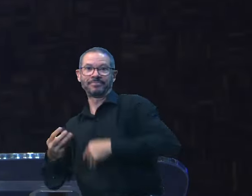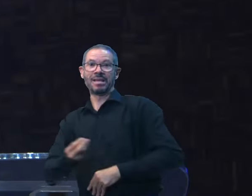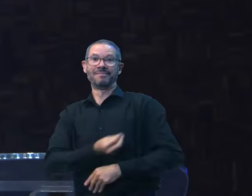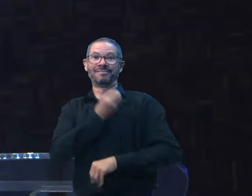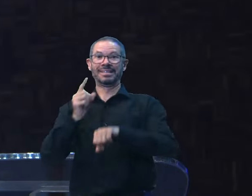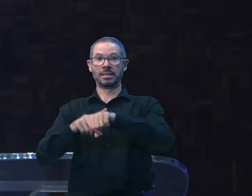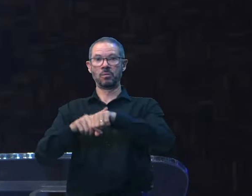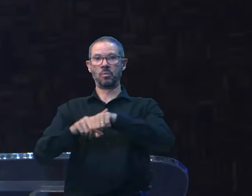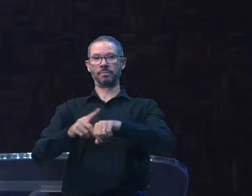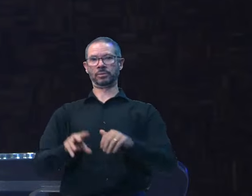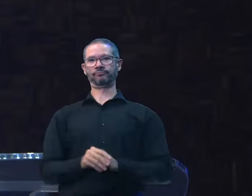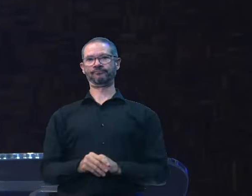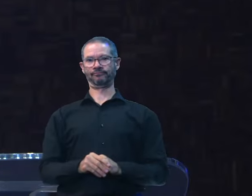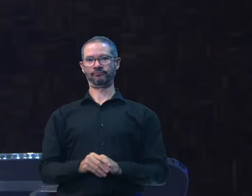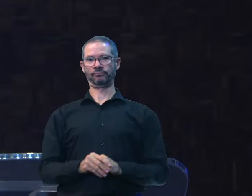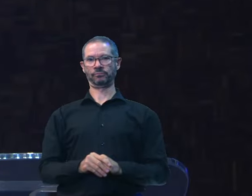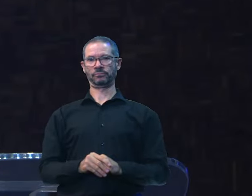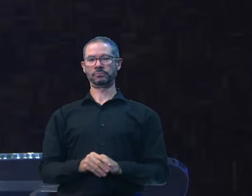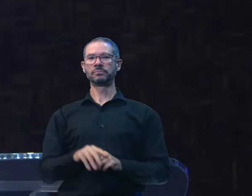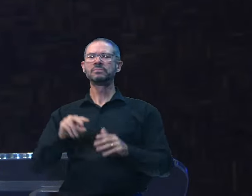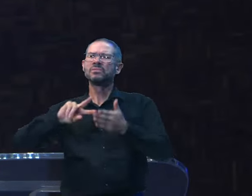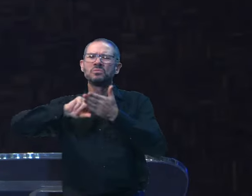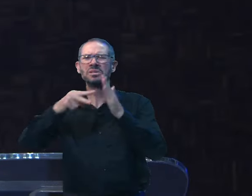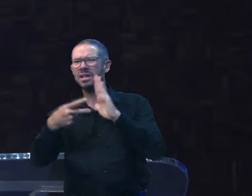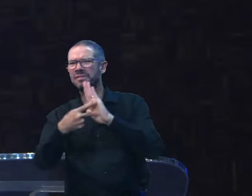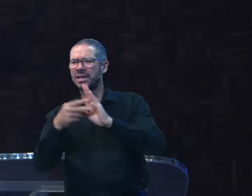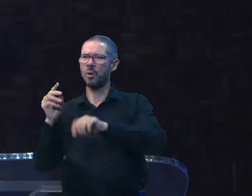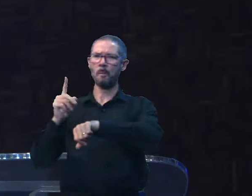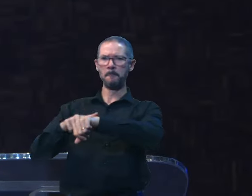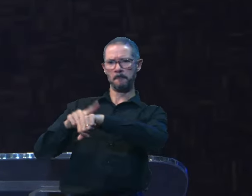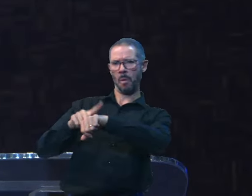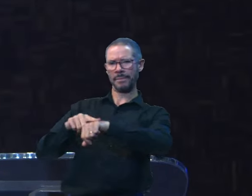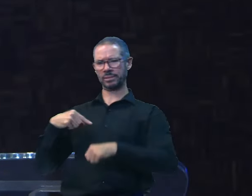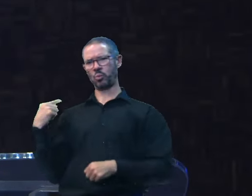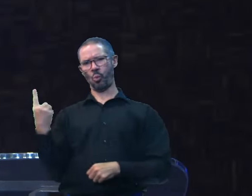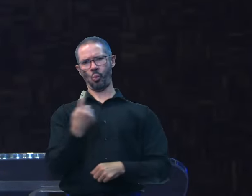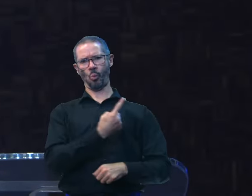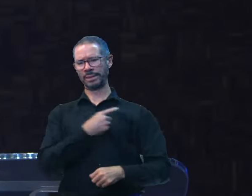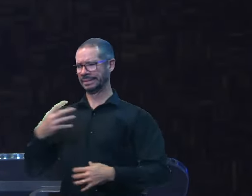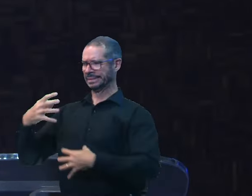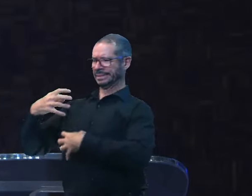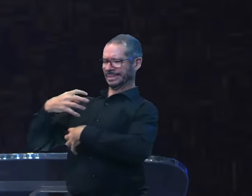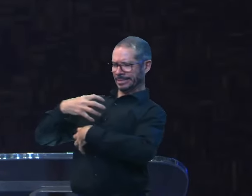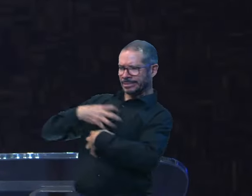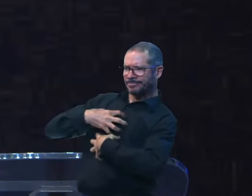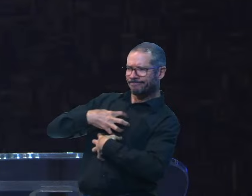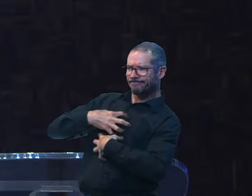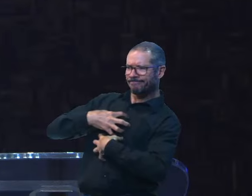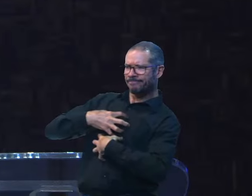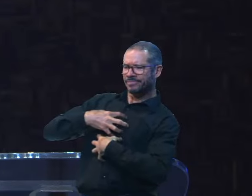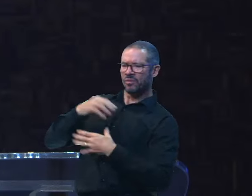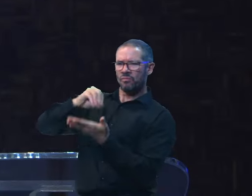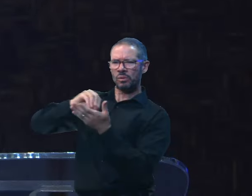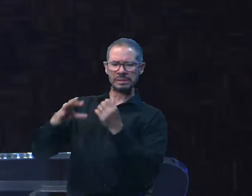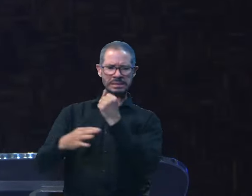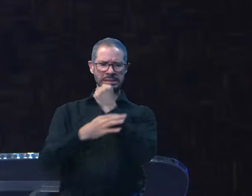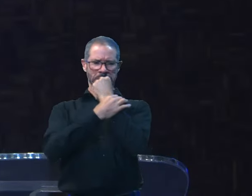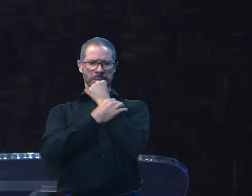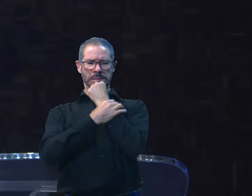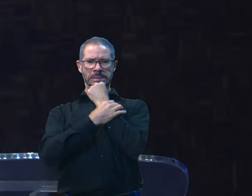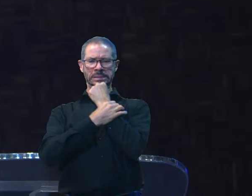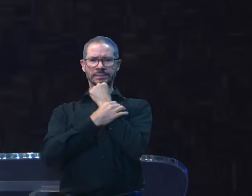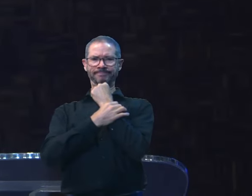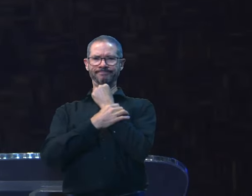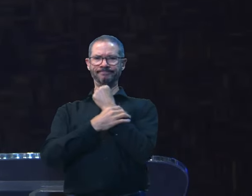momento. O que eu quero dizer? Nos momentos em que nós nos sentimos mais nesse lugar, inseguros, acuados,